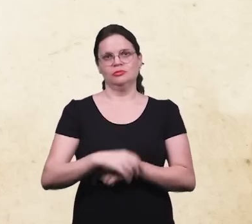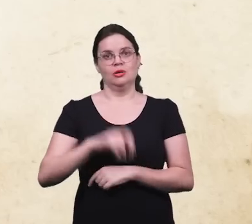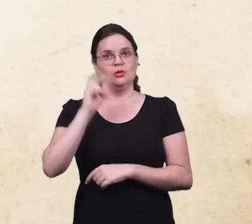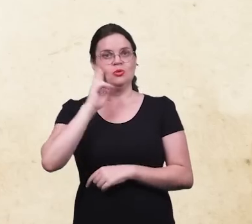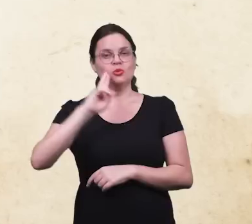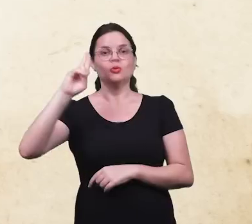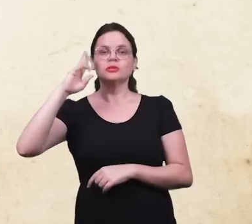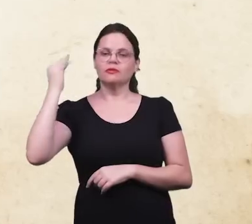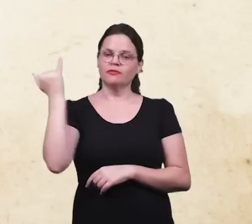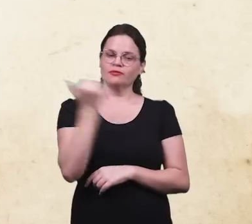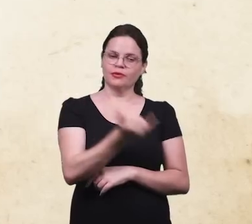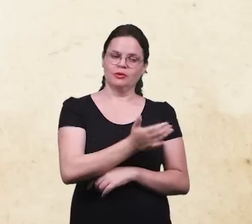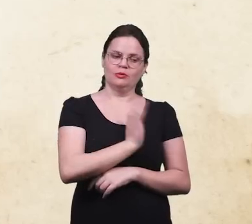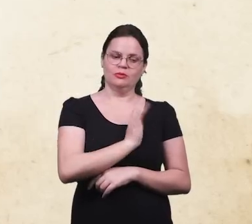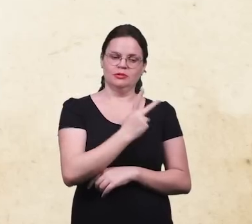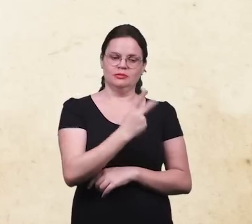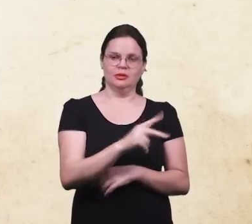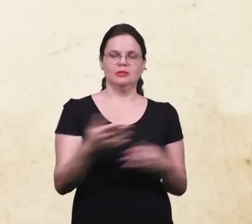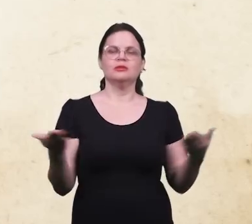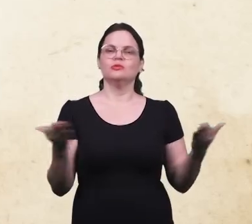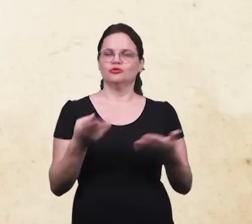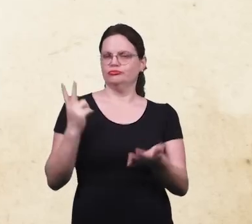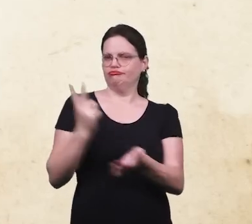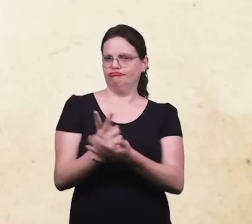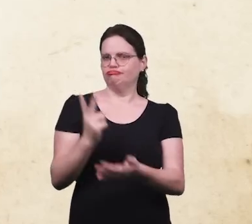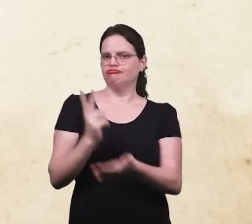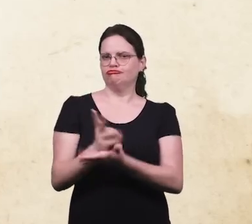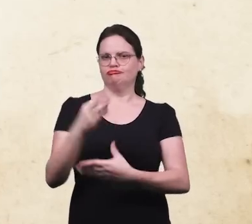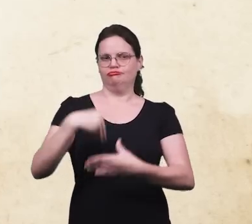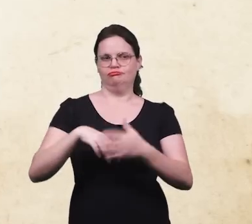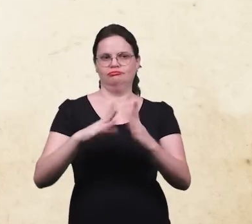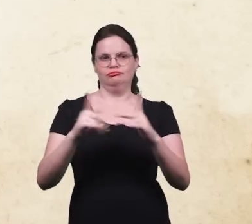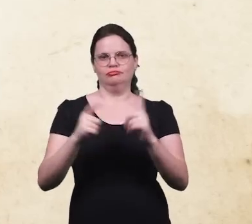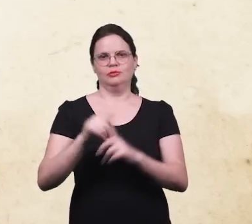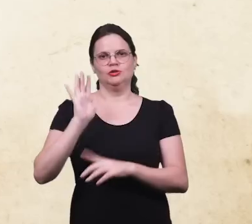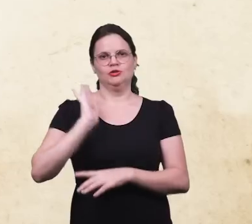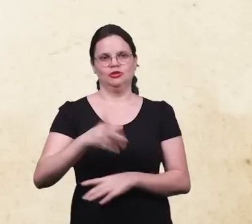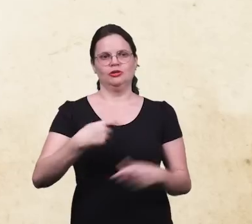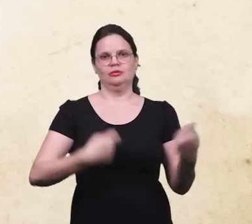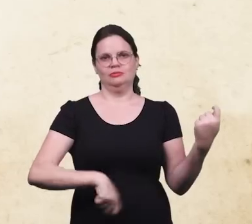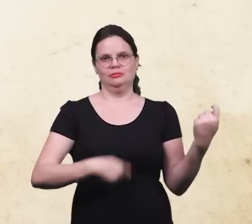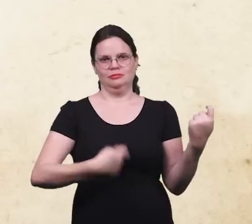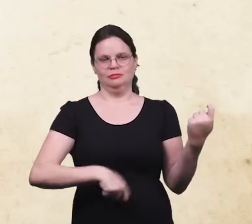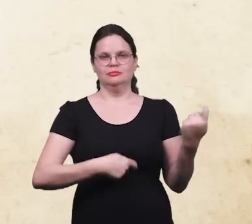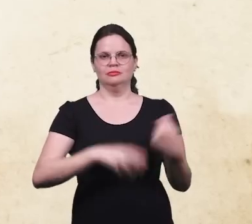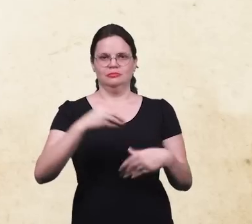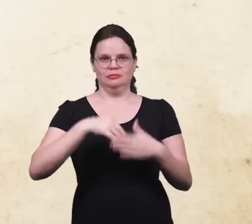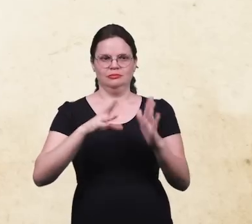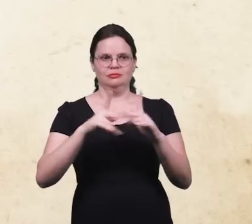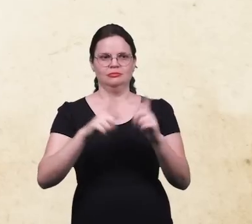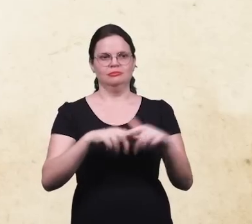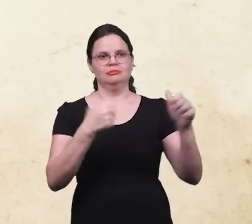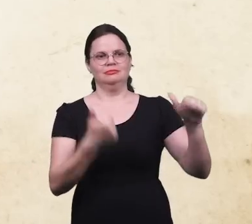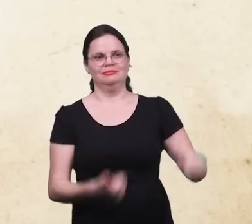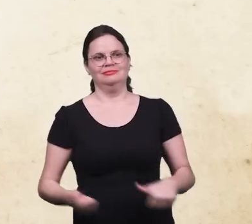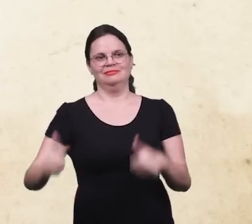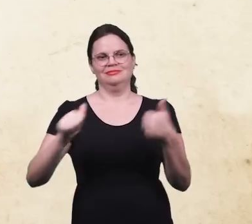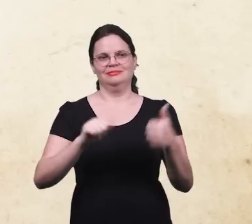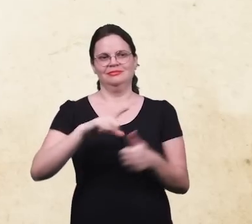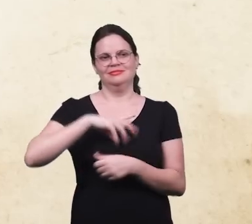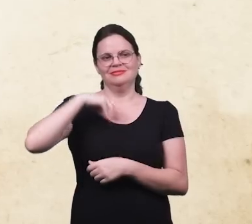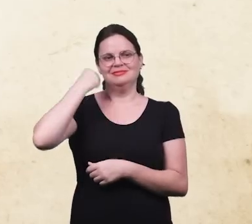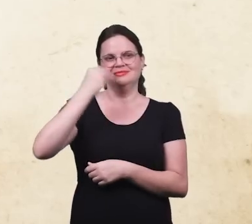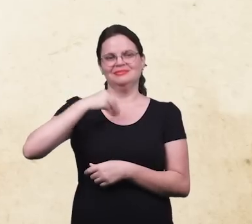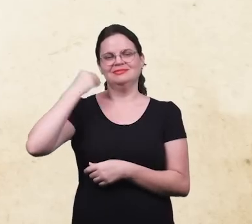Senhor tocou no coração dela, e hoje ela está na igreja, hoje ela é uma instrumentista, é batizada, e tem